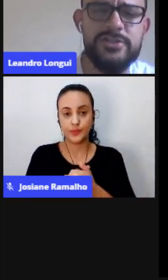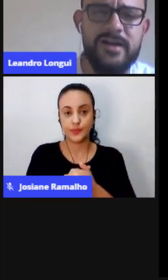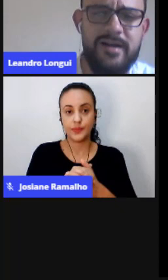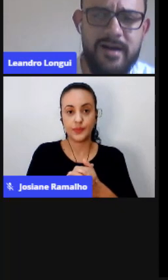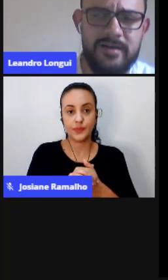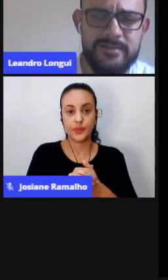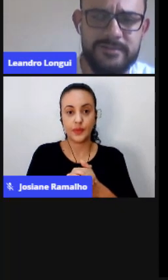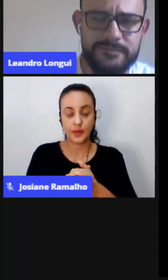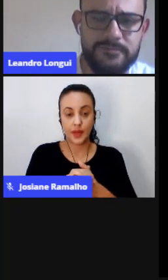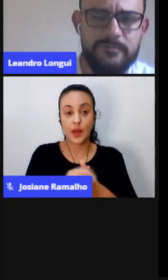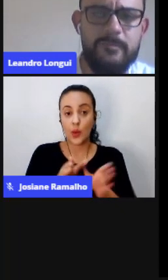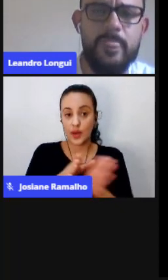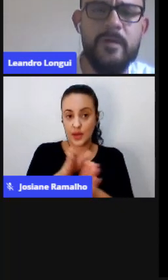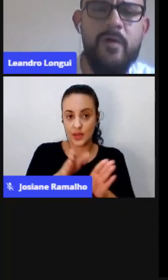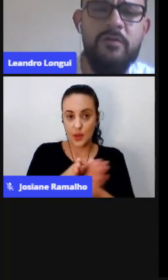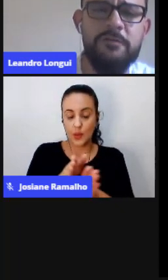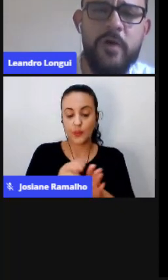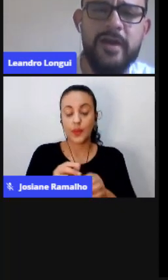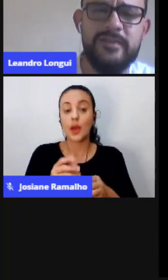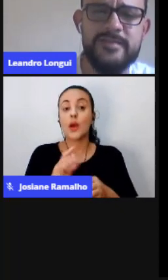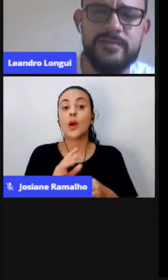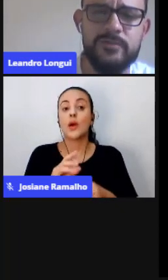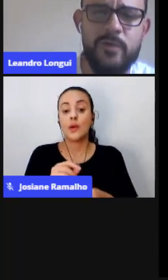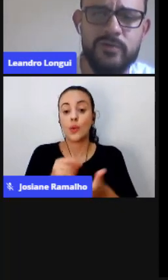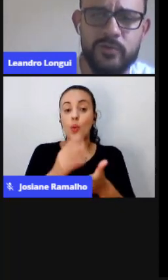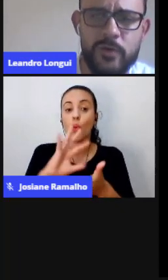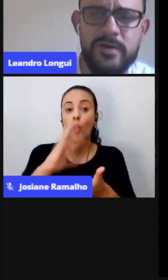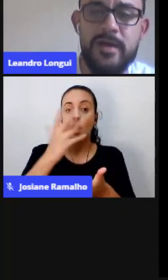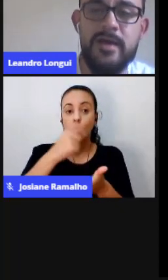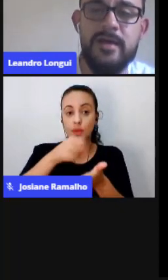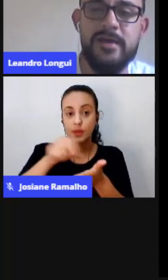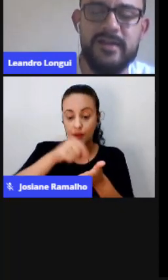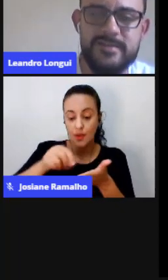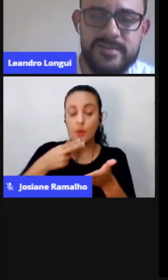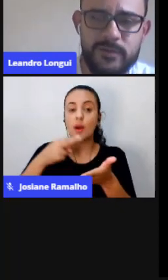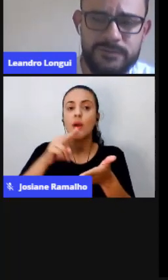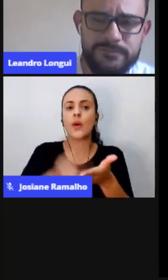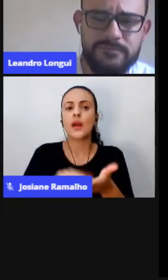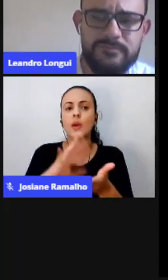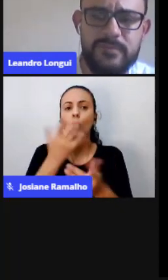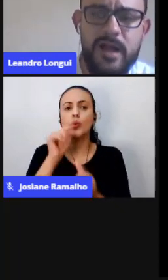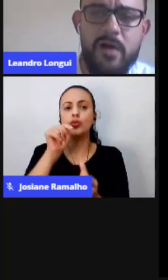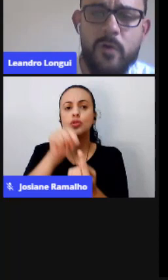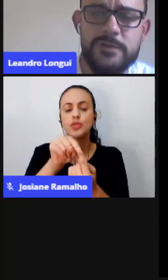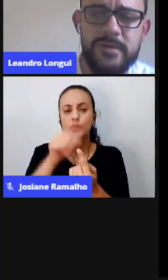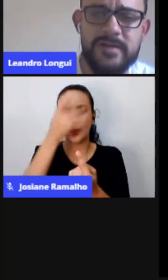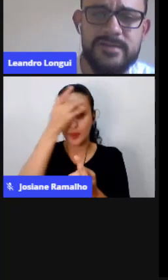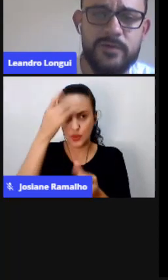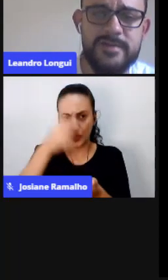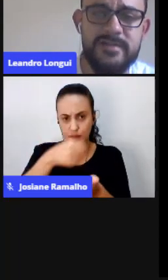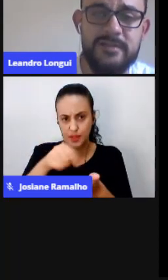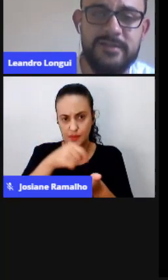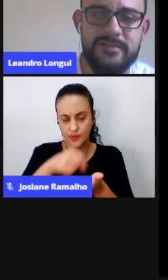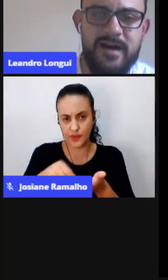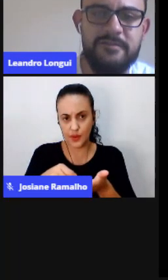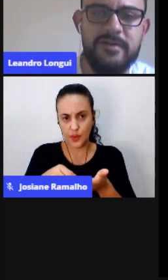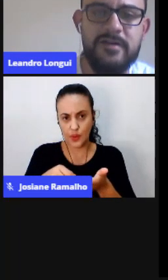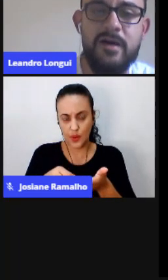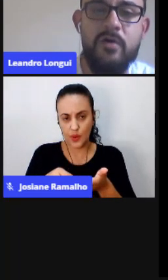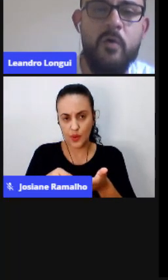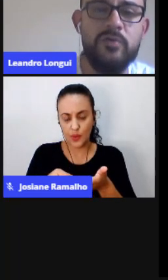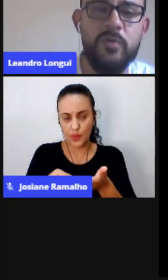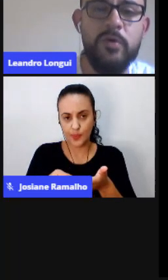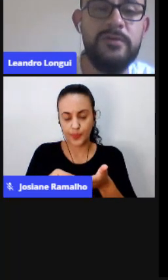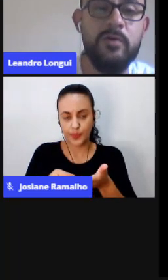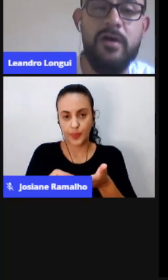Ao redigir a carta, qual foi a intenção do autor em relação à conspiração que se